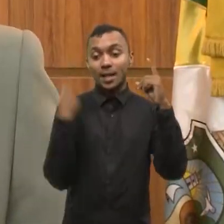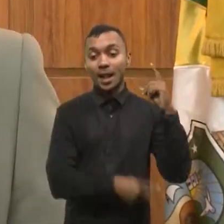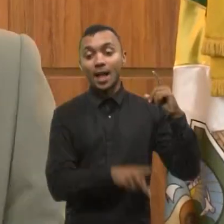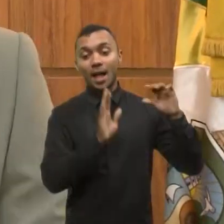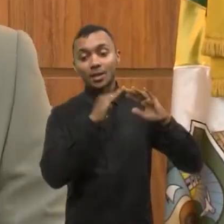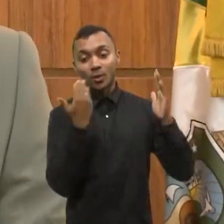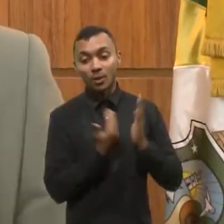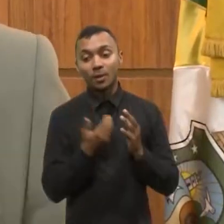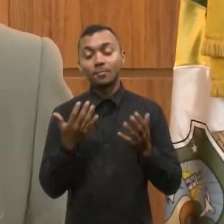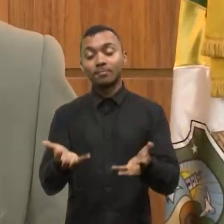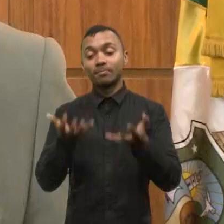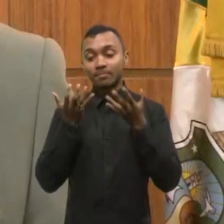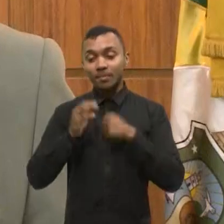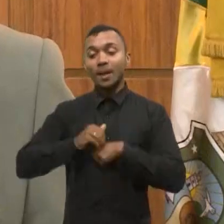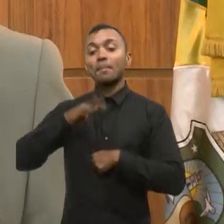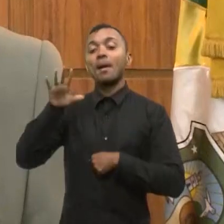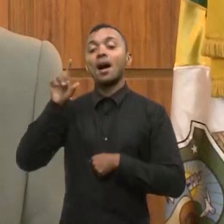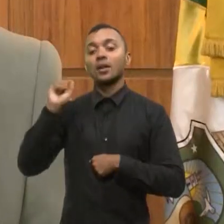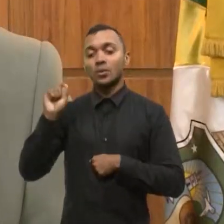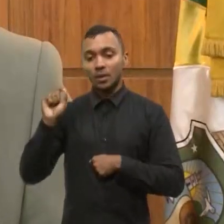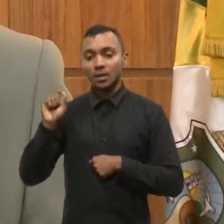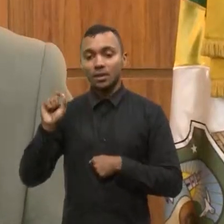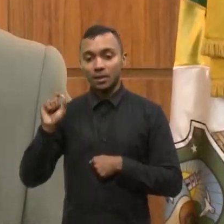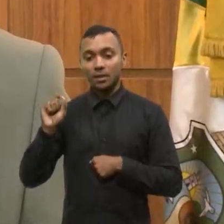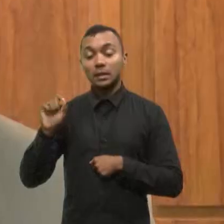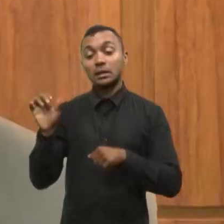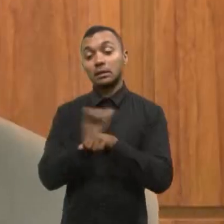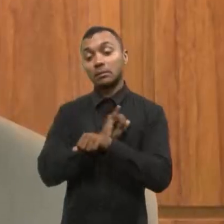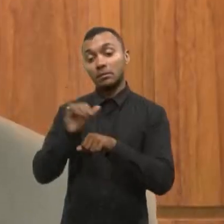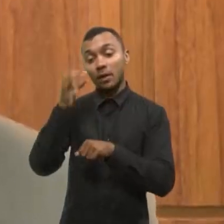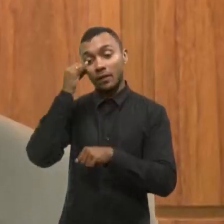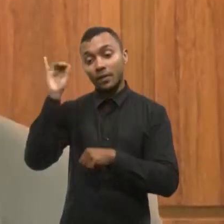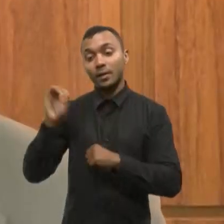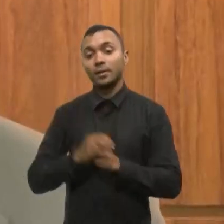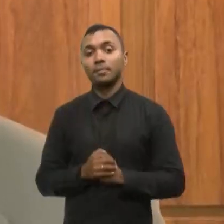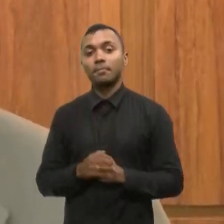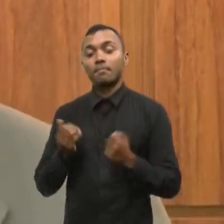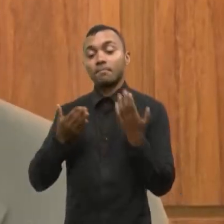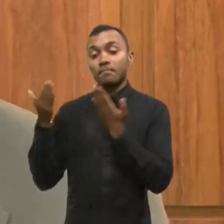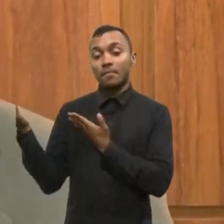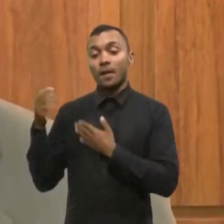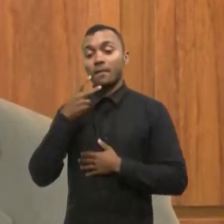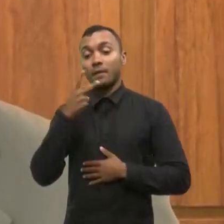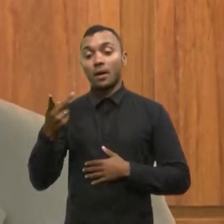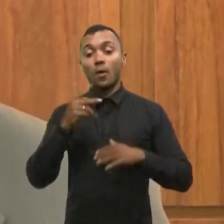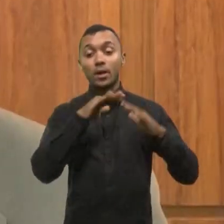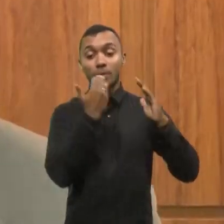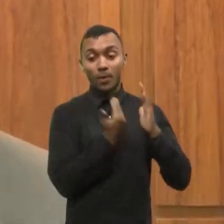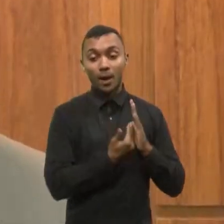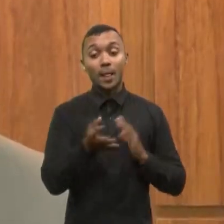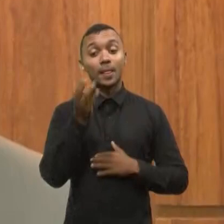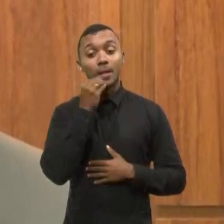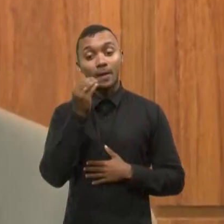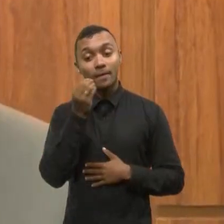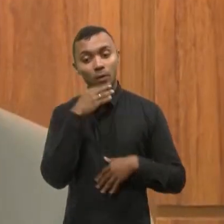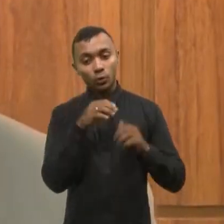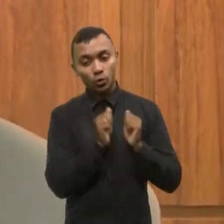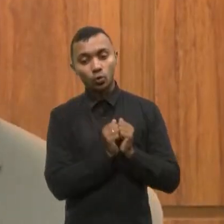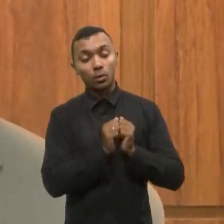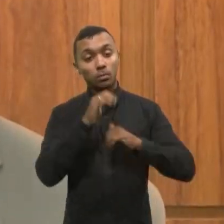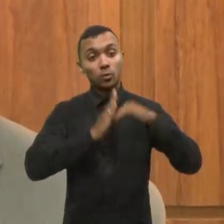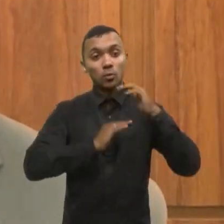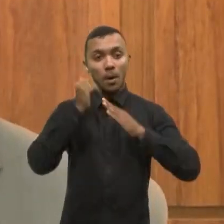e buscando também medidas de prevenção. Para o secretário, a escola precisa da presença de psicólogos